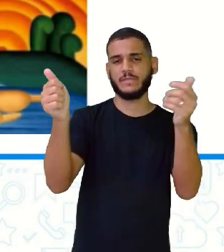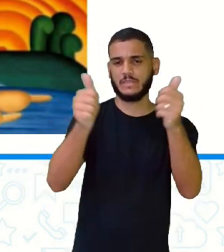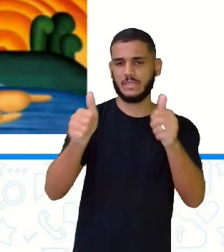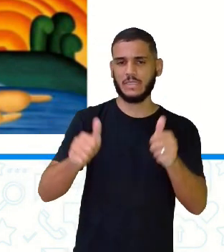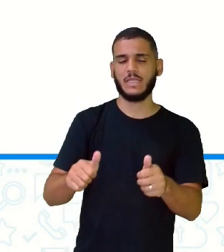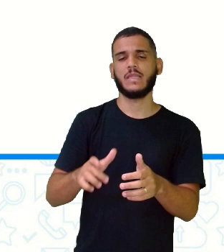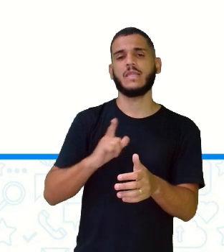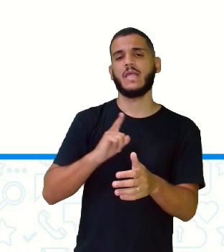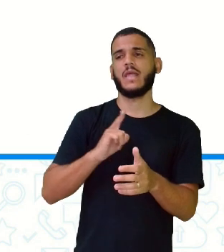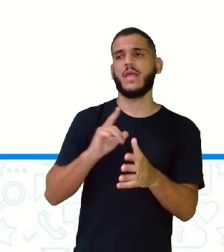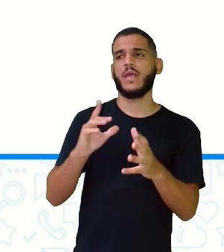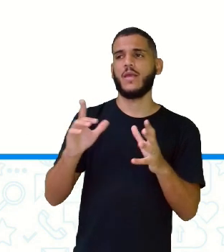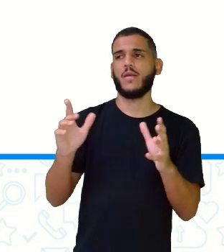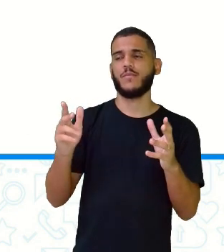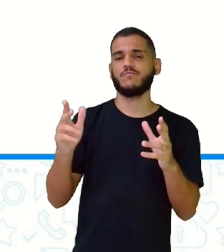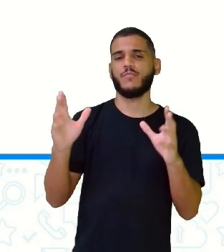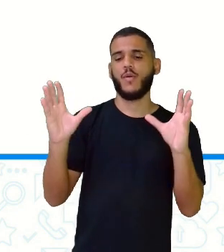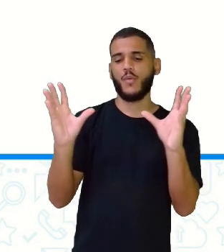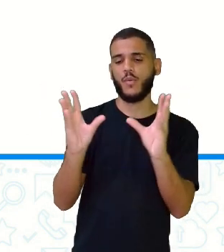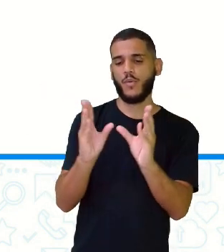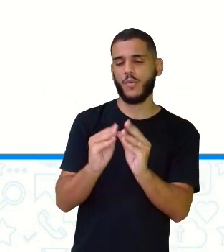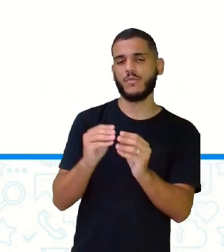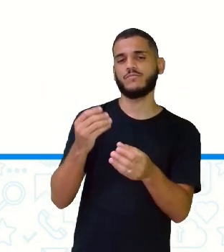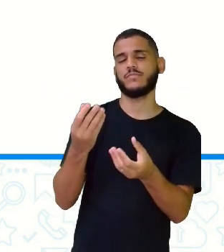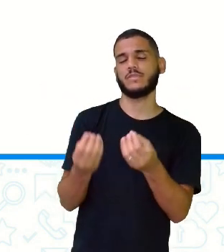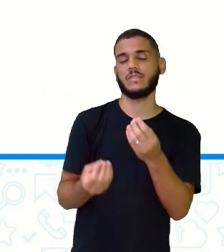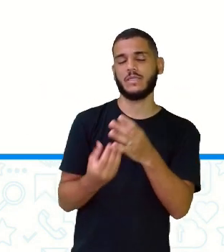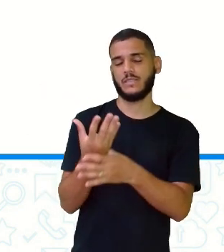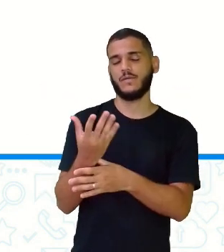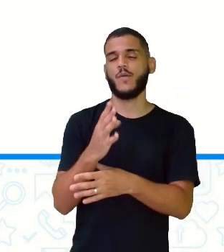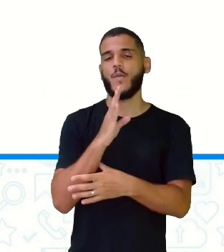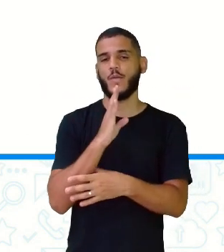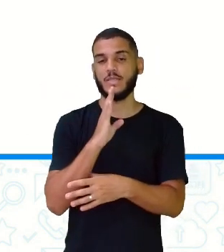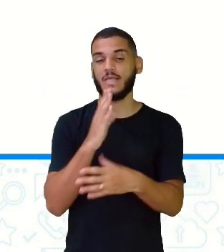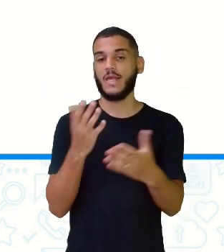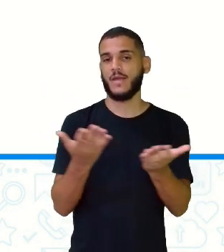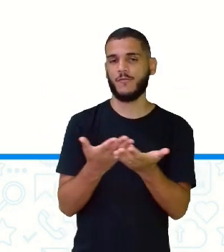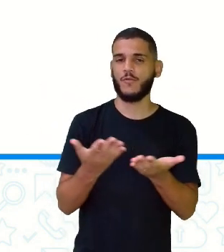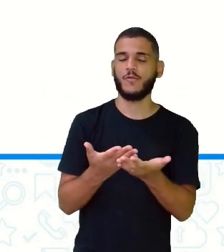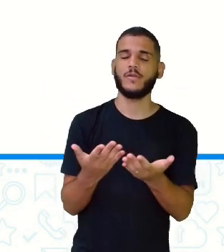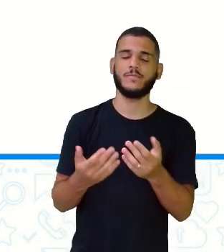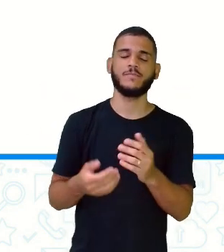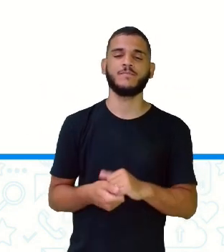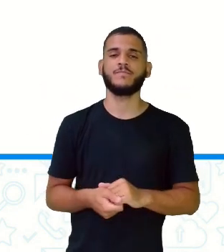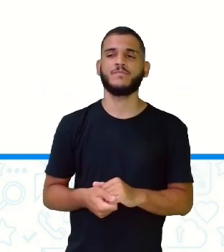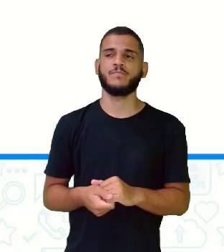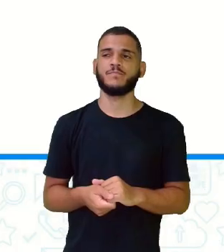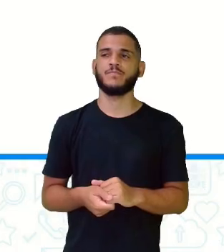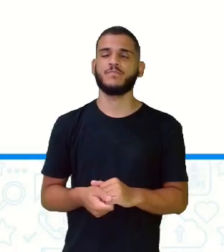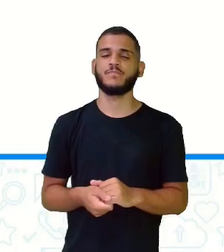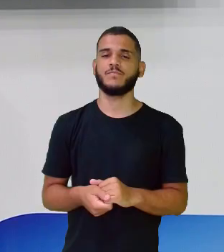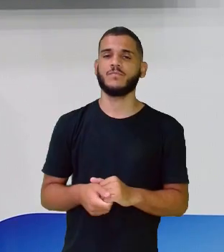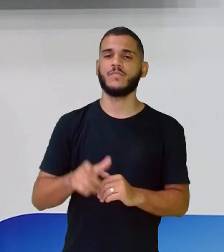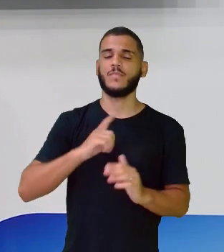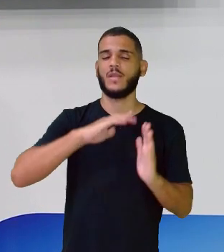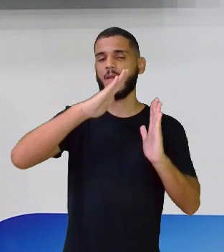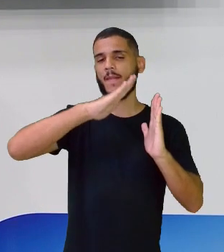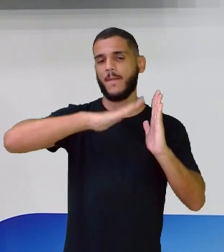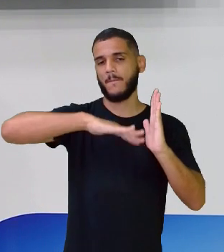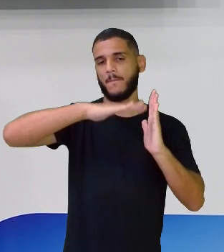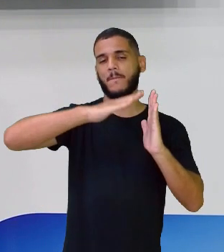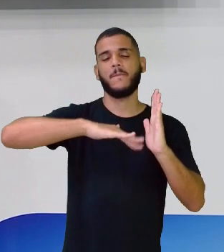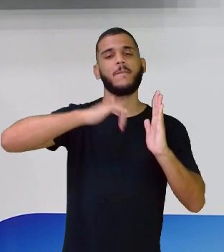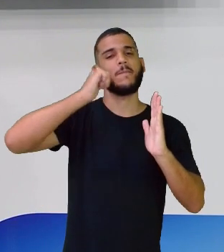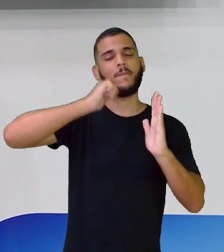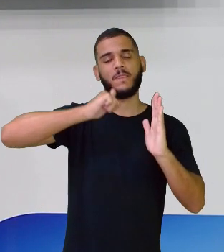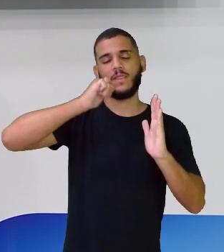suas obras. Vamos conhecer algumas obras da Tarsila do Amaral, conhecer um pouco dessa pintora aí